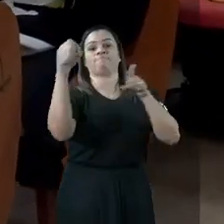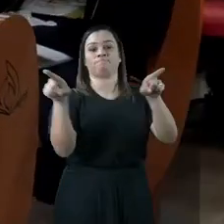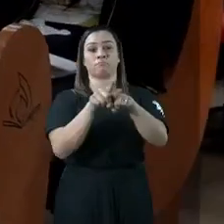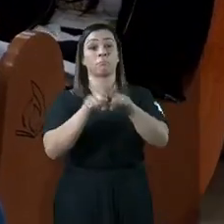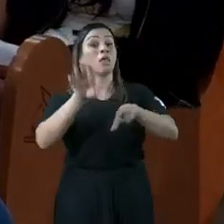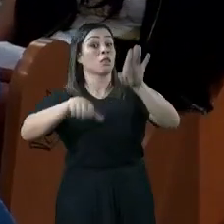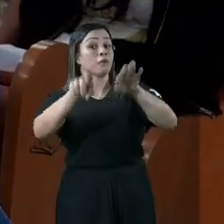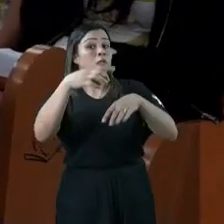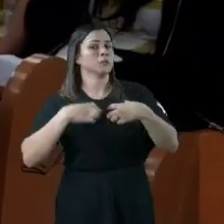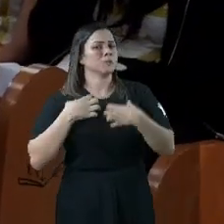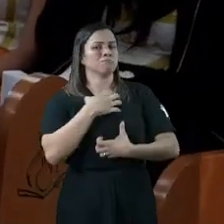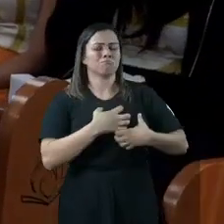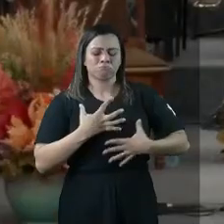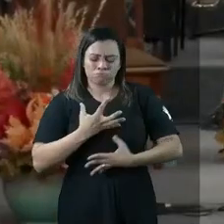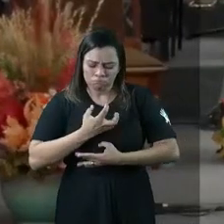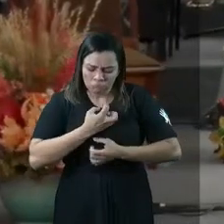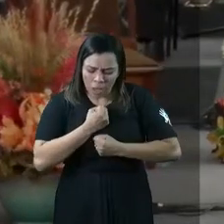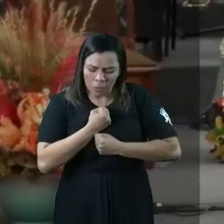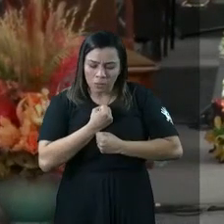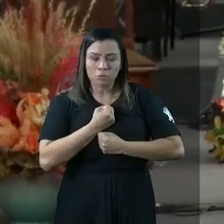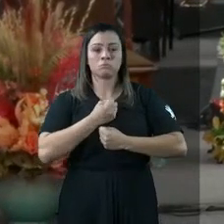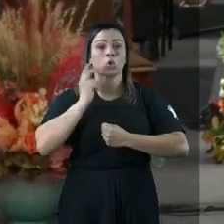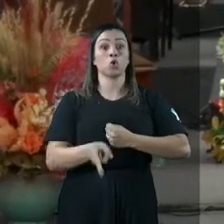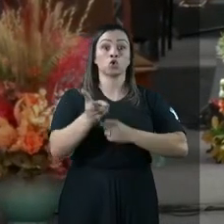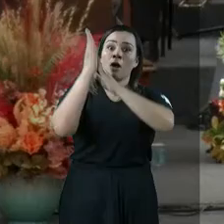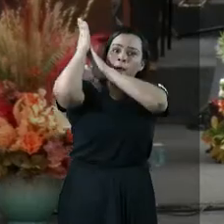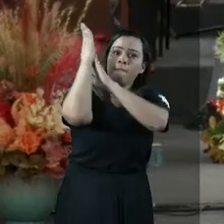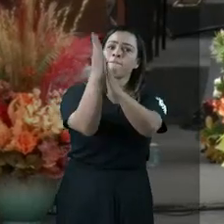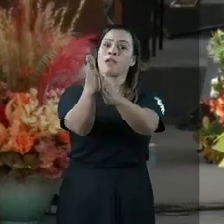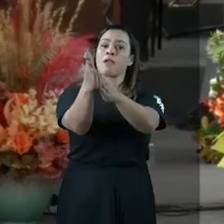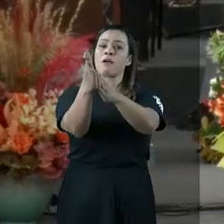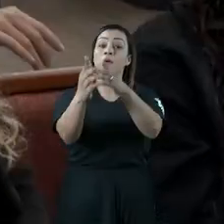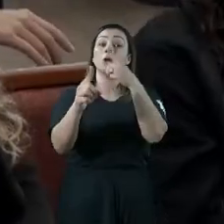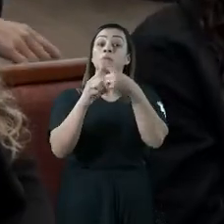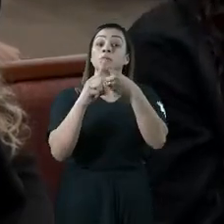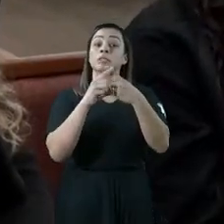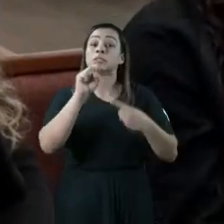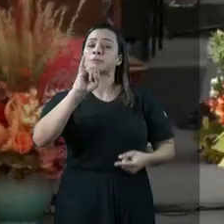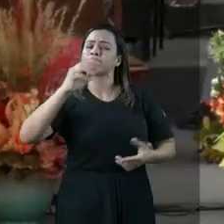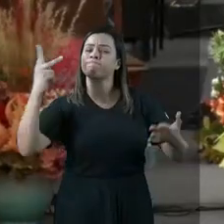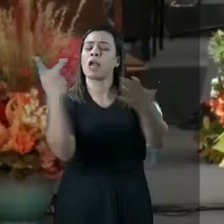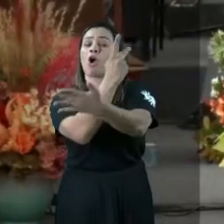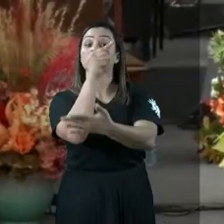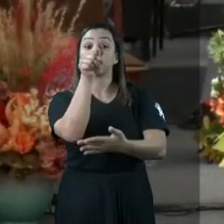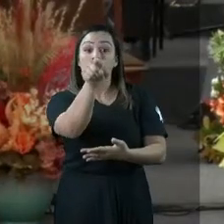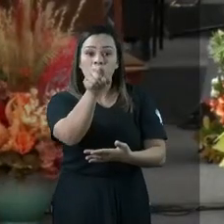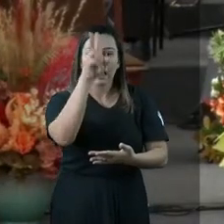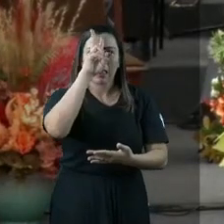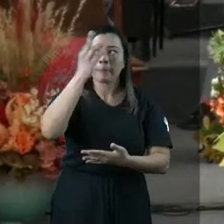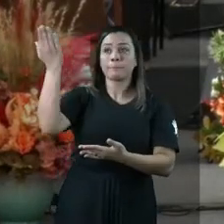alma ferida, permaneça fiel, porque se está acontecendo com você, o que aconteceu com ele